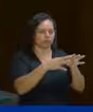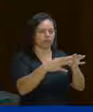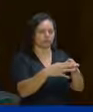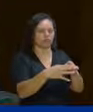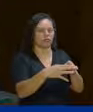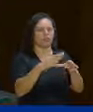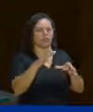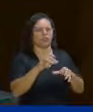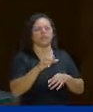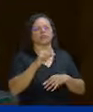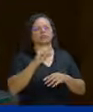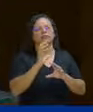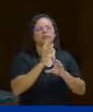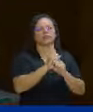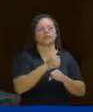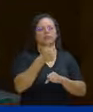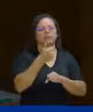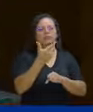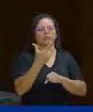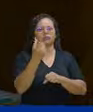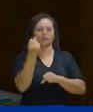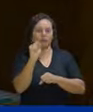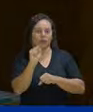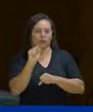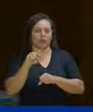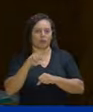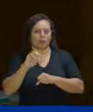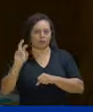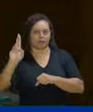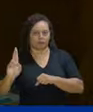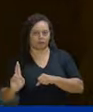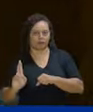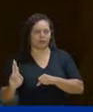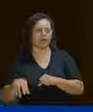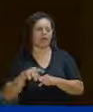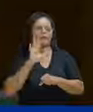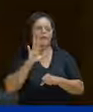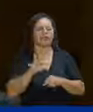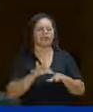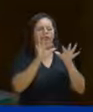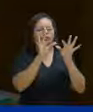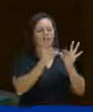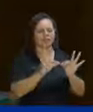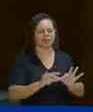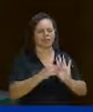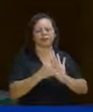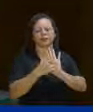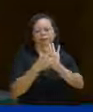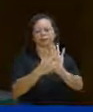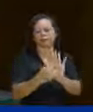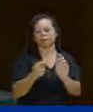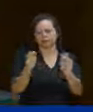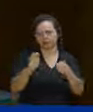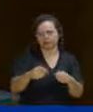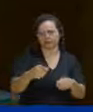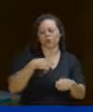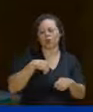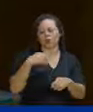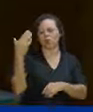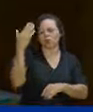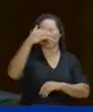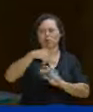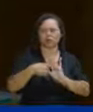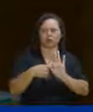Advocacia S.A., no valor de R$ 128 mil, ao assentar que o detalhamento apresentado foi suficiente e que se